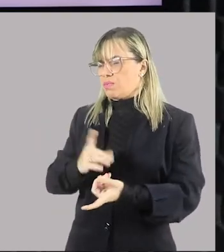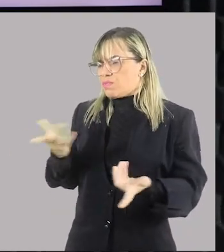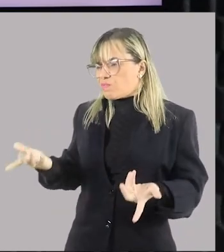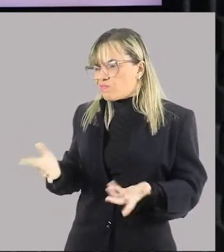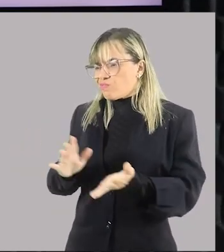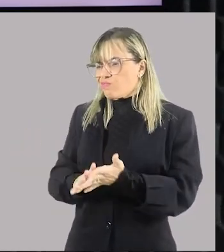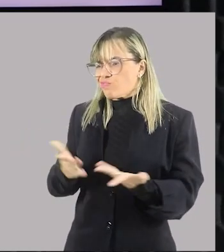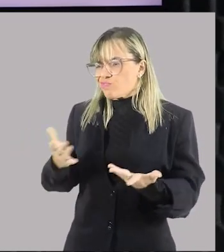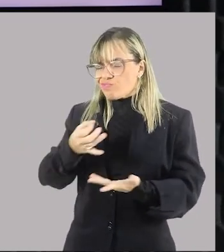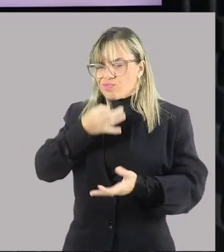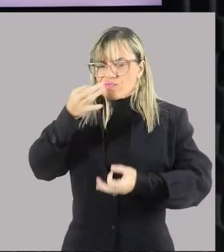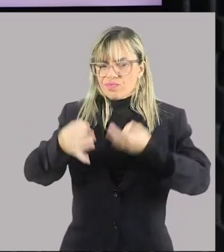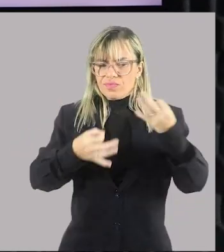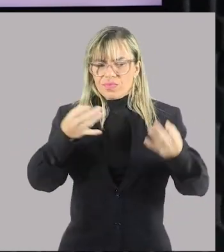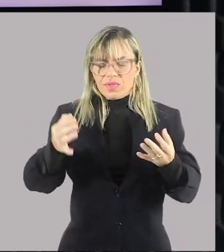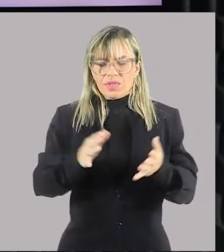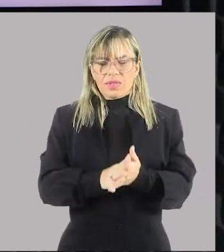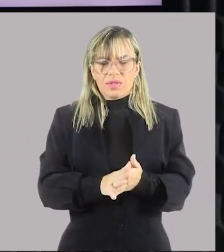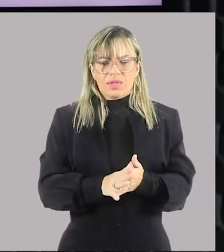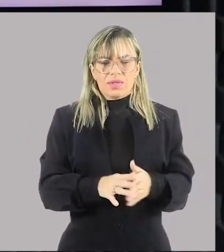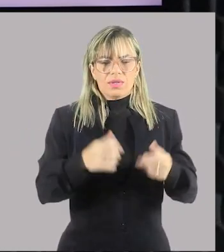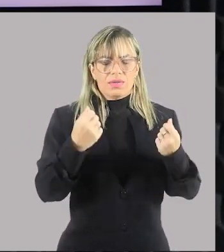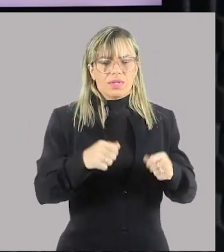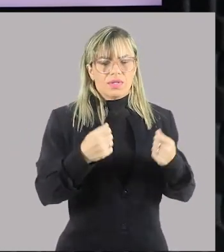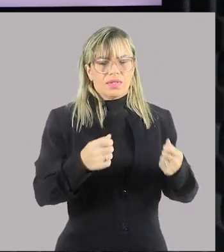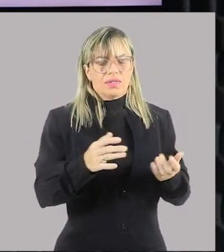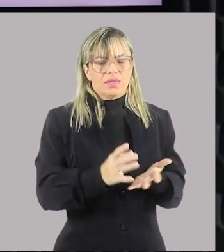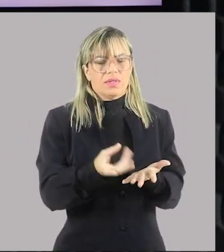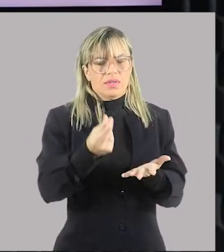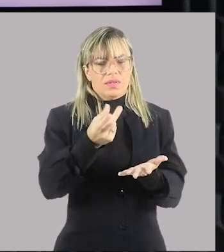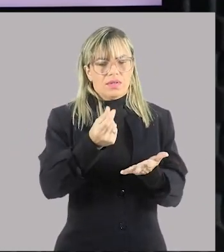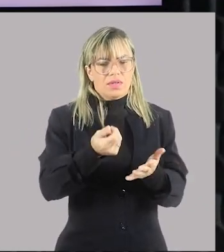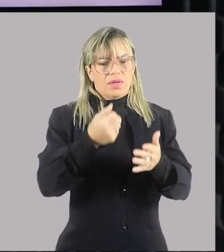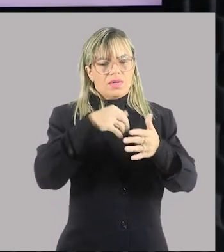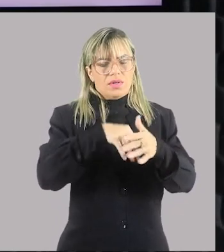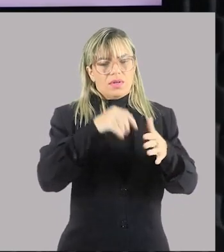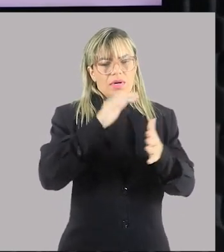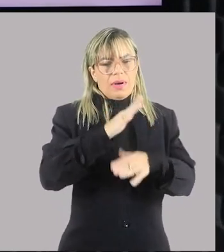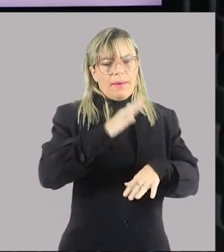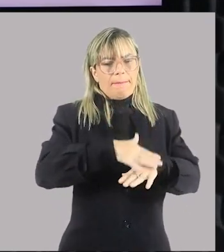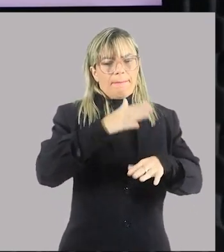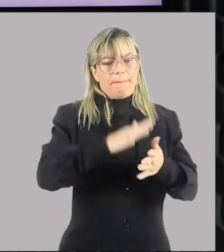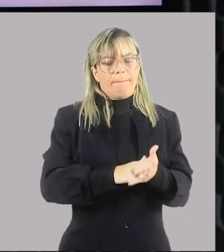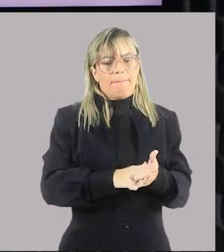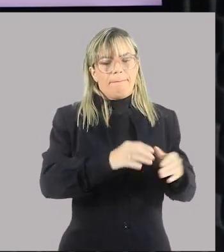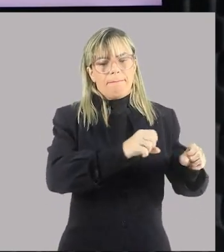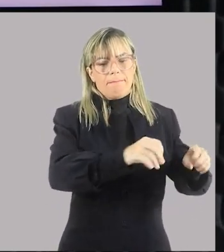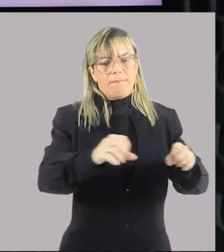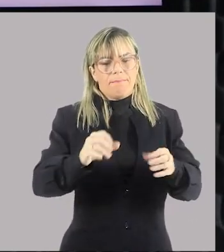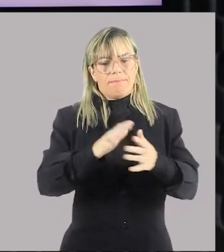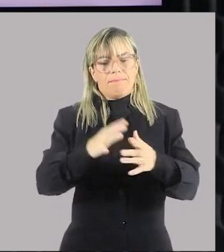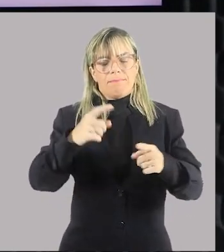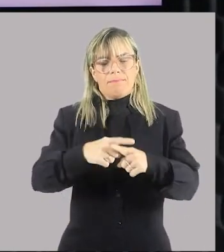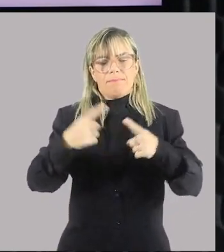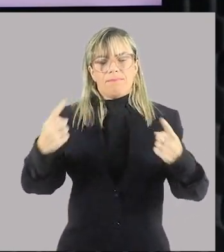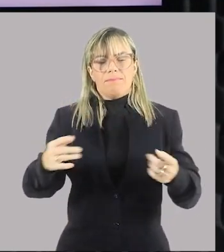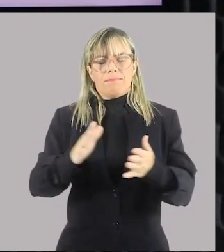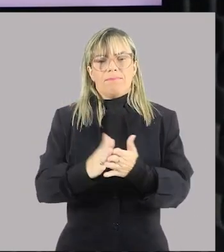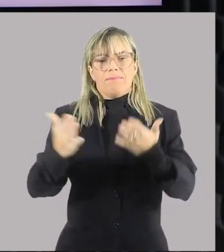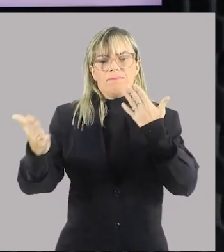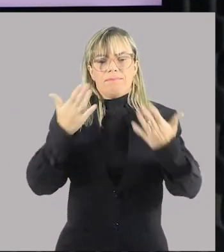há uma necessidade de investir mais em educação. Isso, mas eu estou fazendo uma comparação.